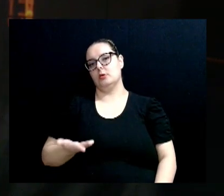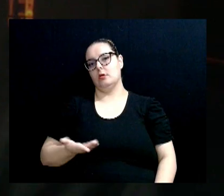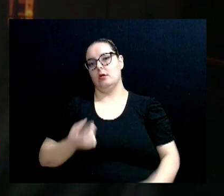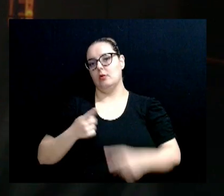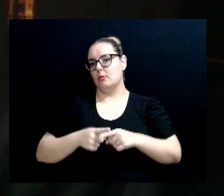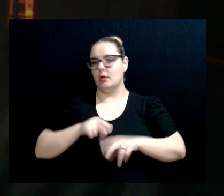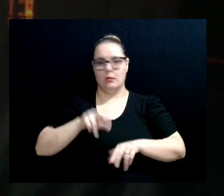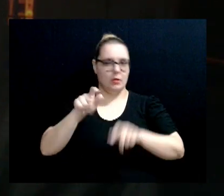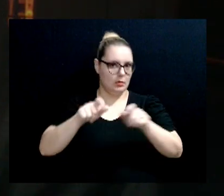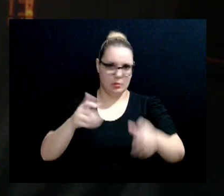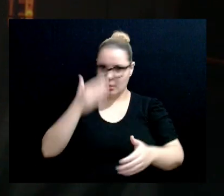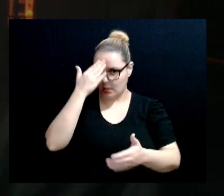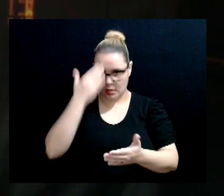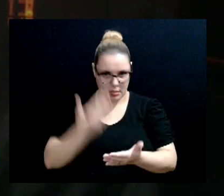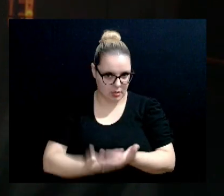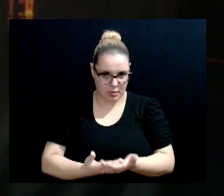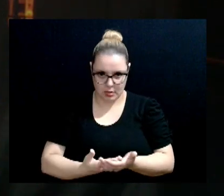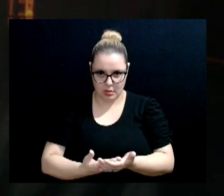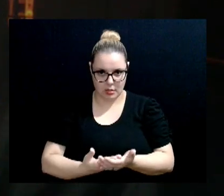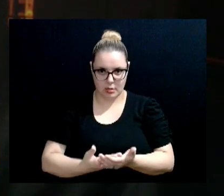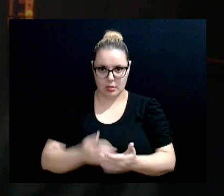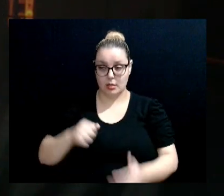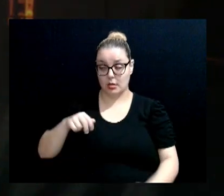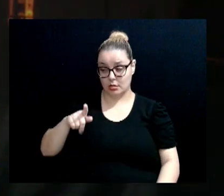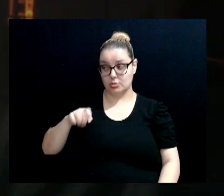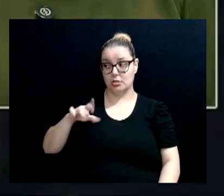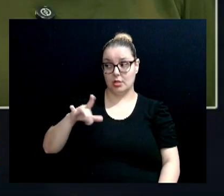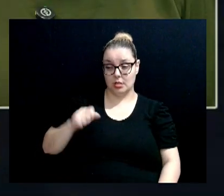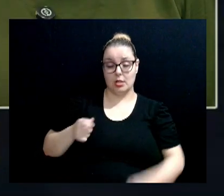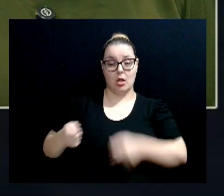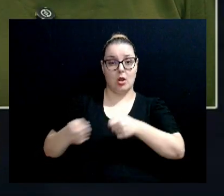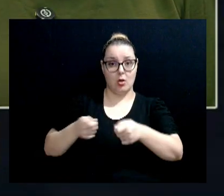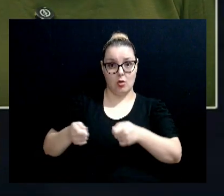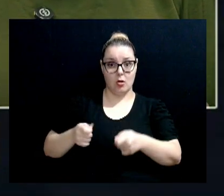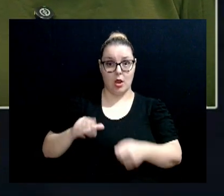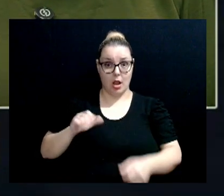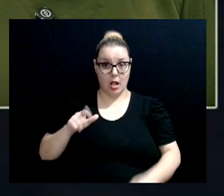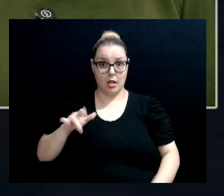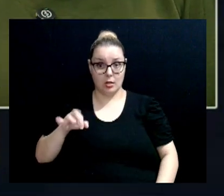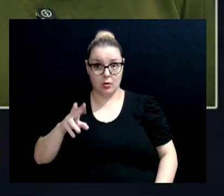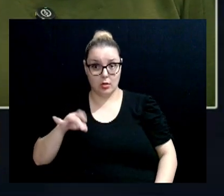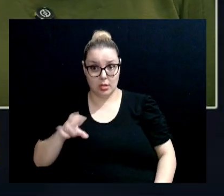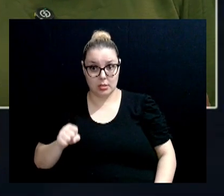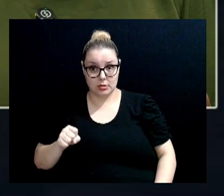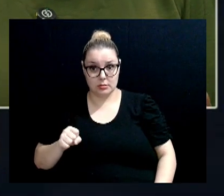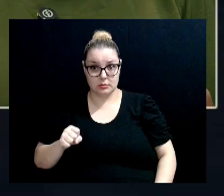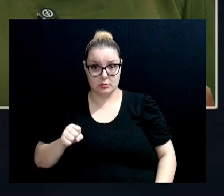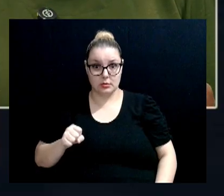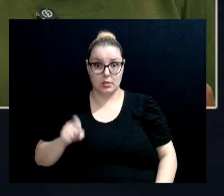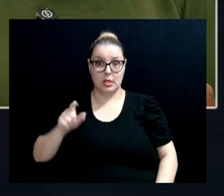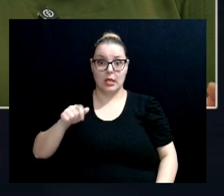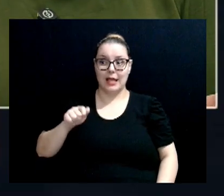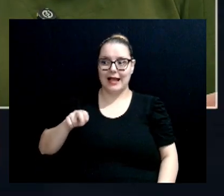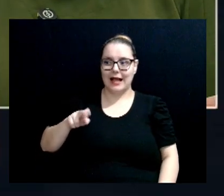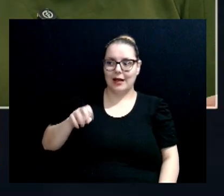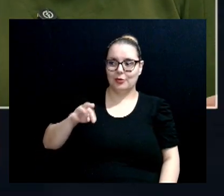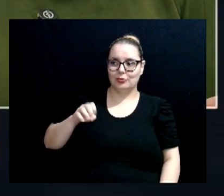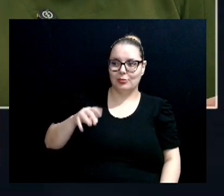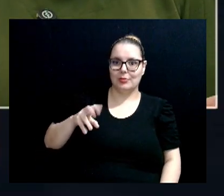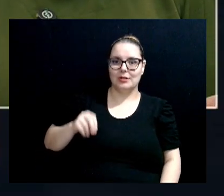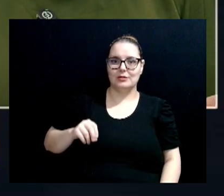acredita, Angélica, que controlar as calorias é automaticamente um sinônimo de